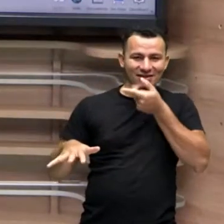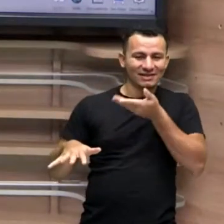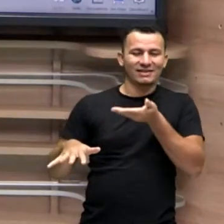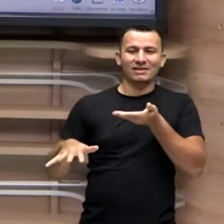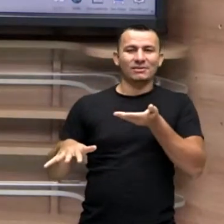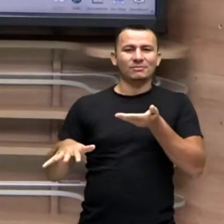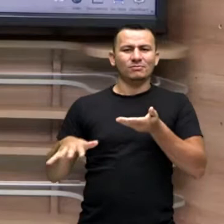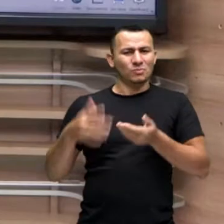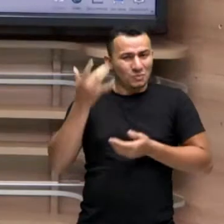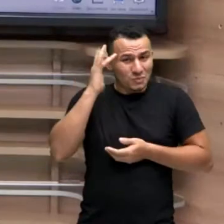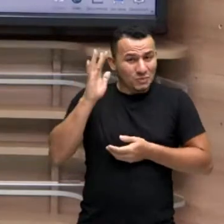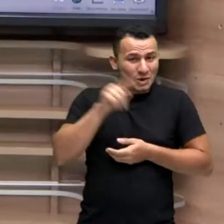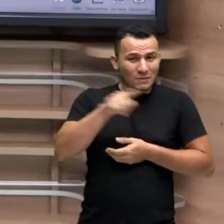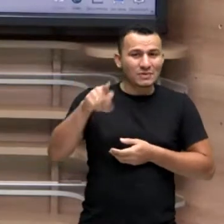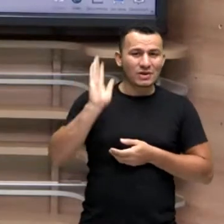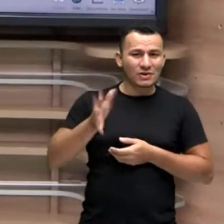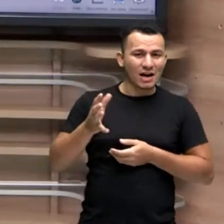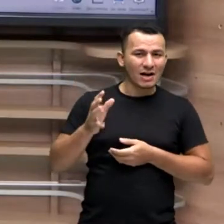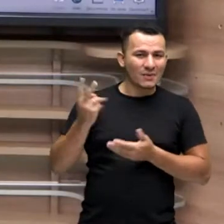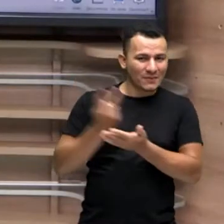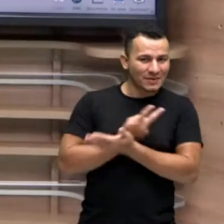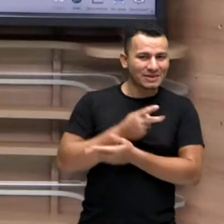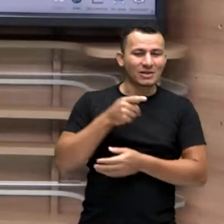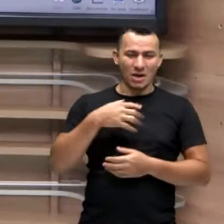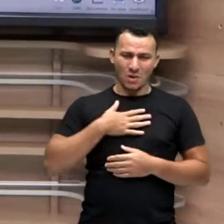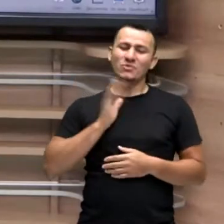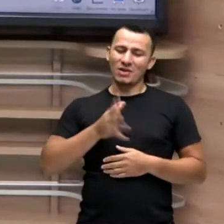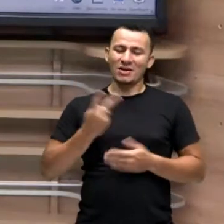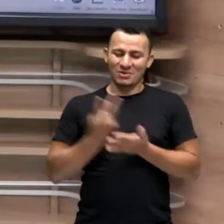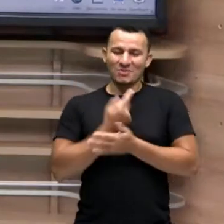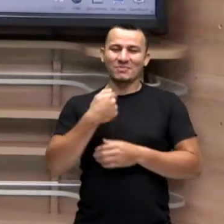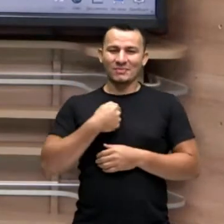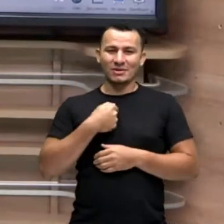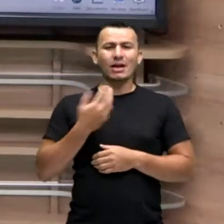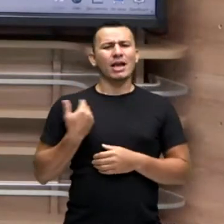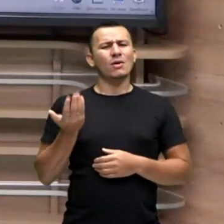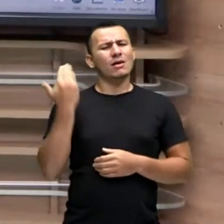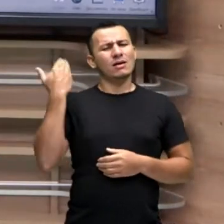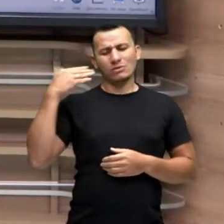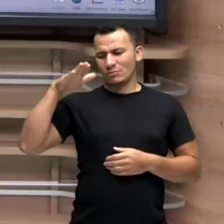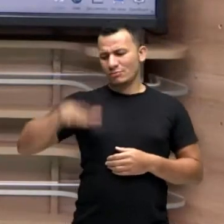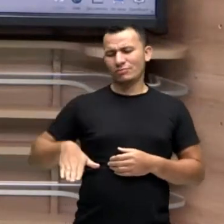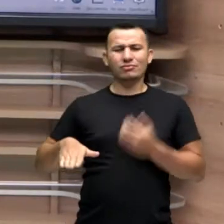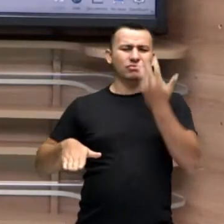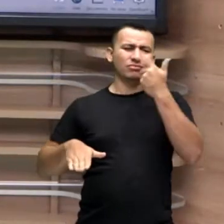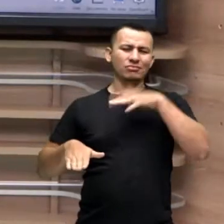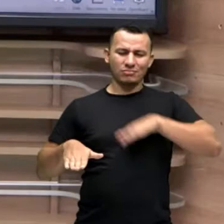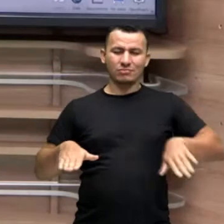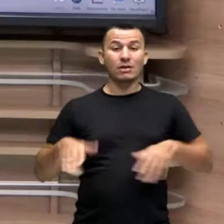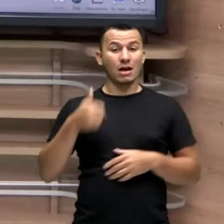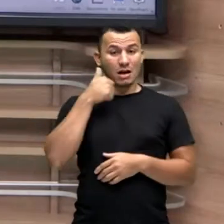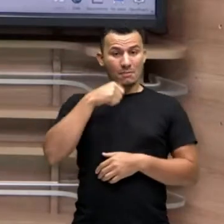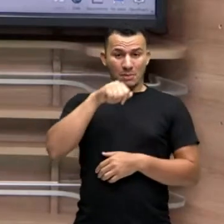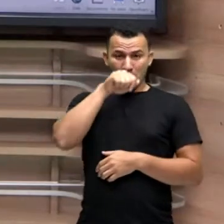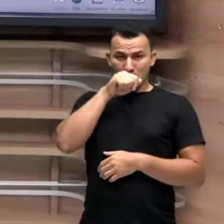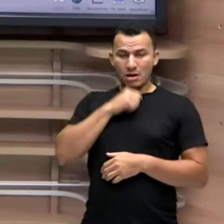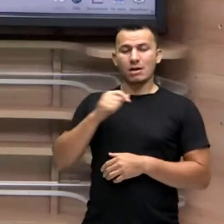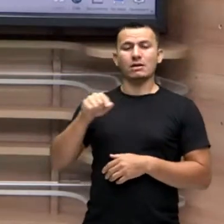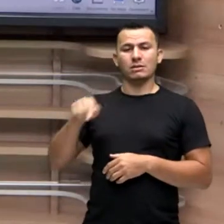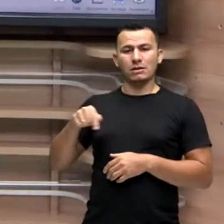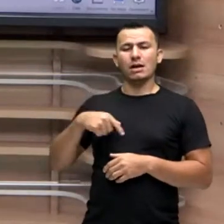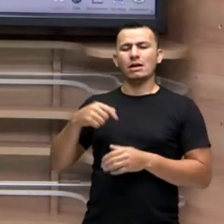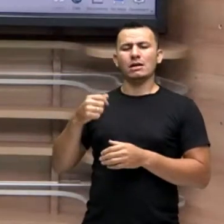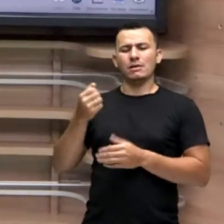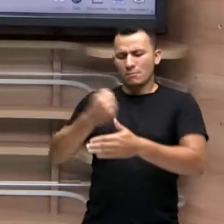não sei se aconteceu já com você mas comigo já aconteceu que quando era menor mas criança a minha mãe fazer vezes um bolo